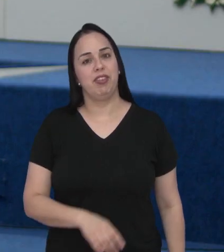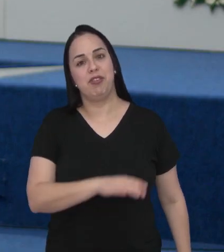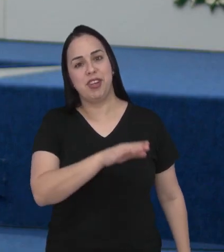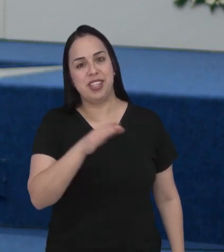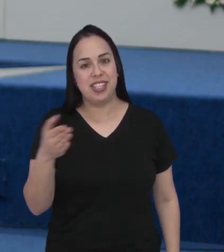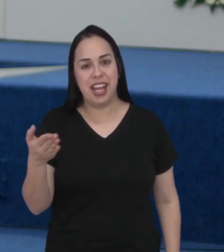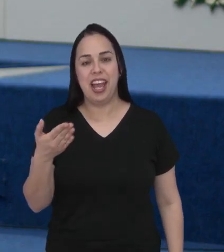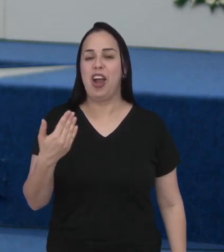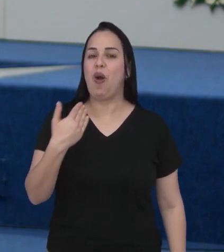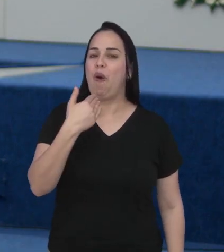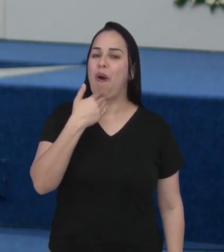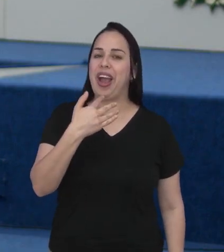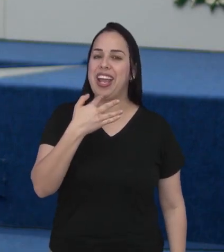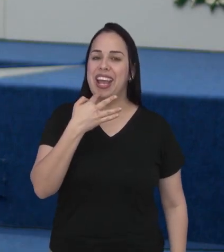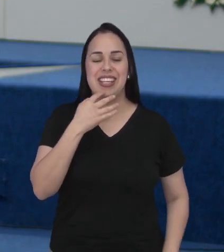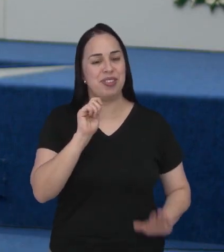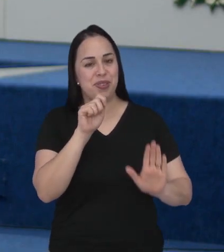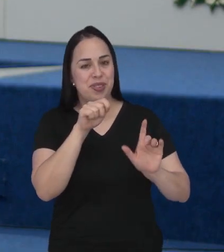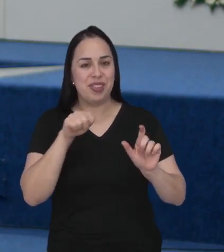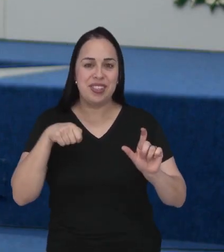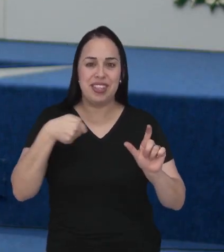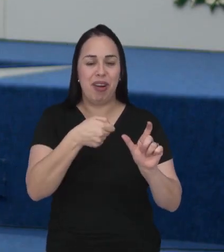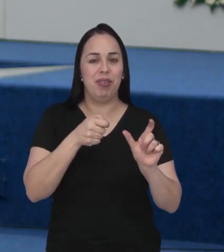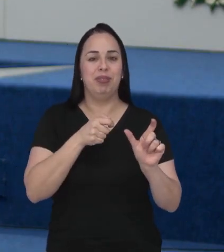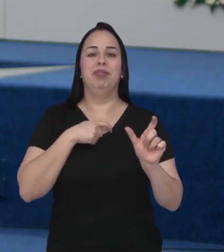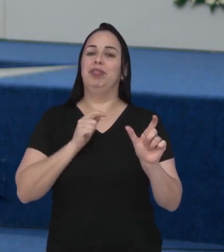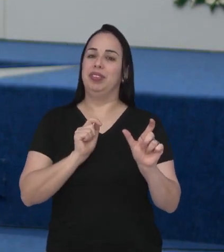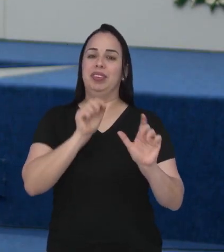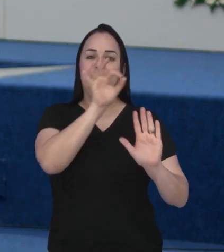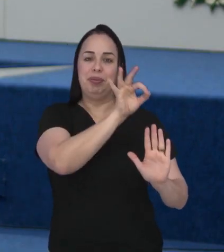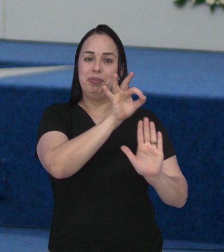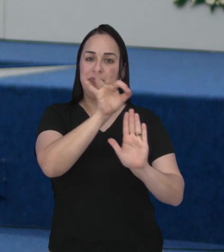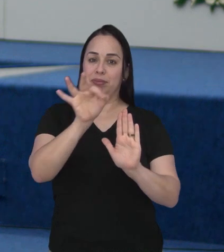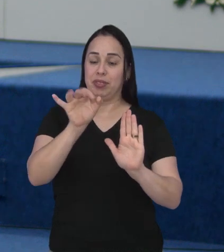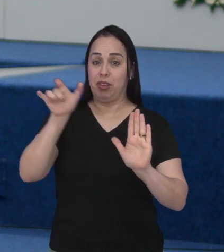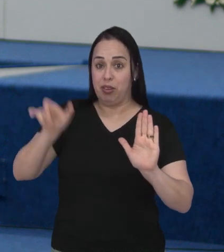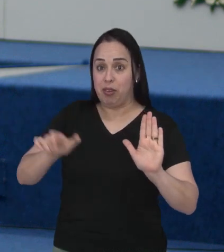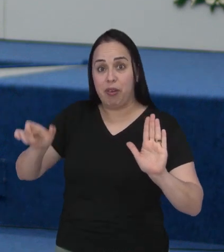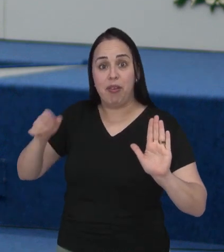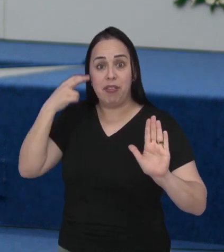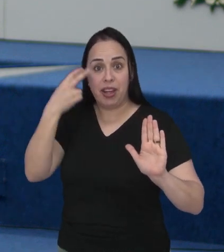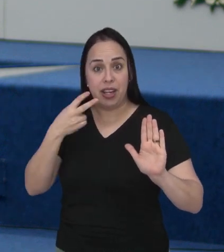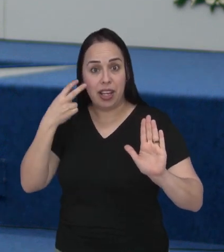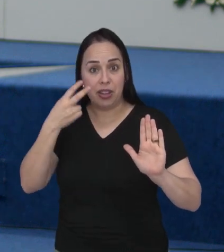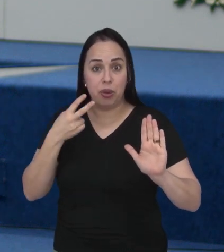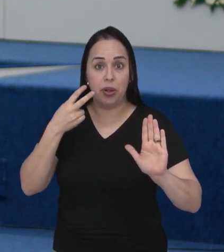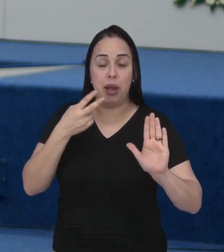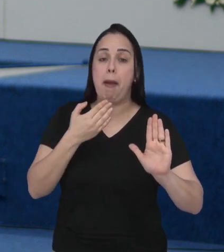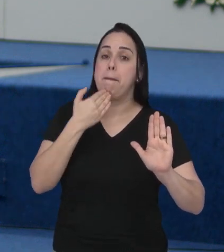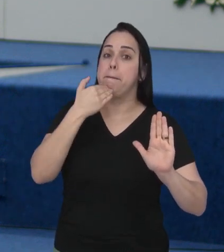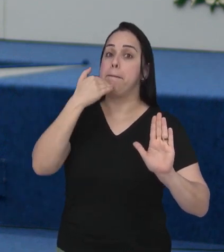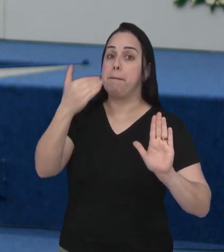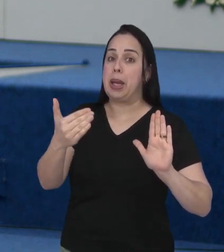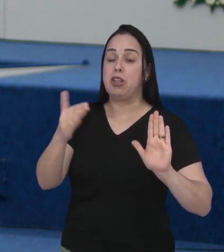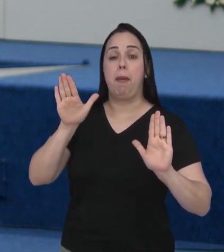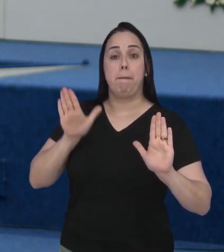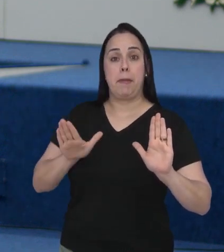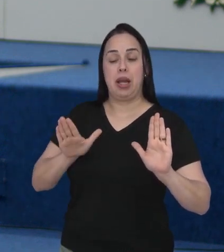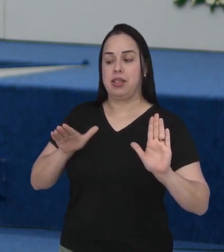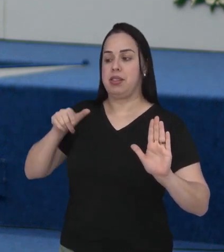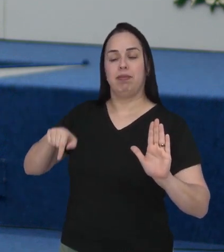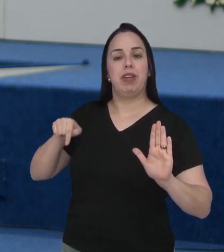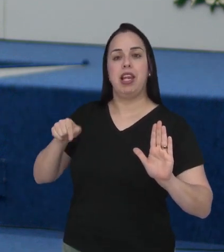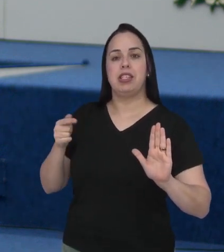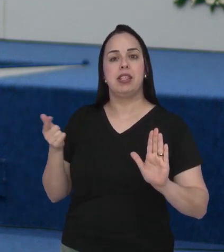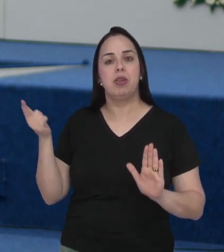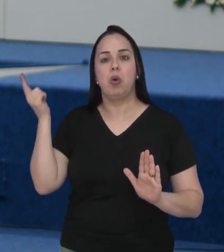E você já ouviu falar no termo indicação? É quando algum vereador sugere medidas de interesse público que não cabem ao Poder